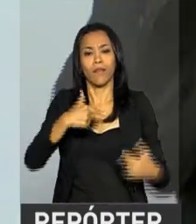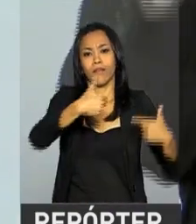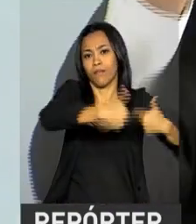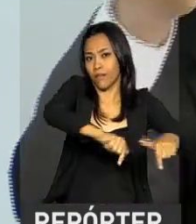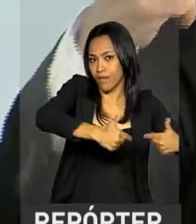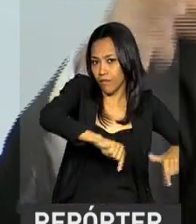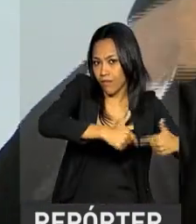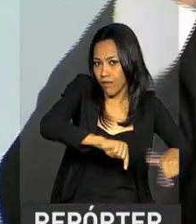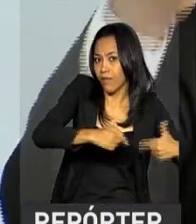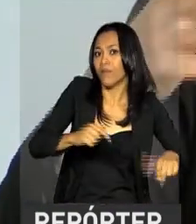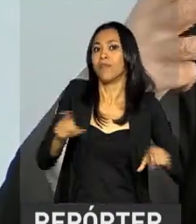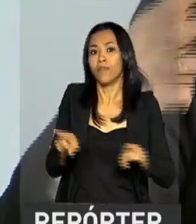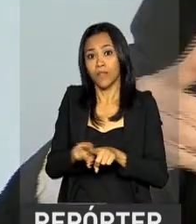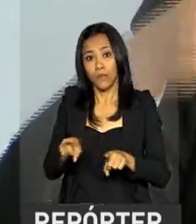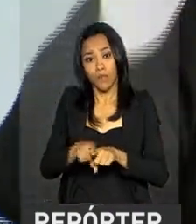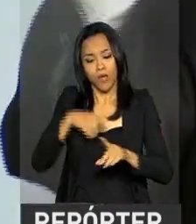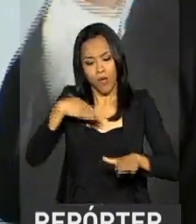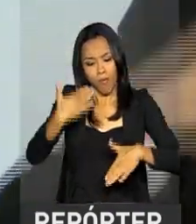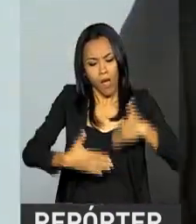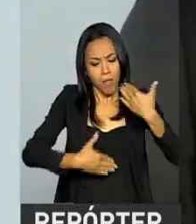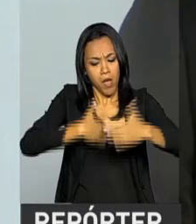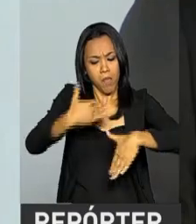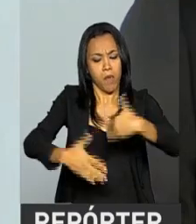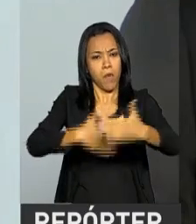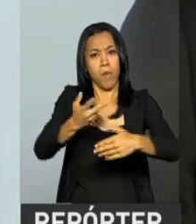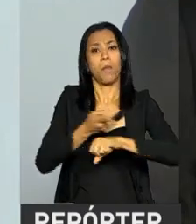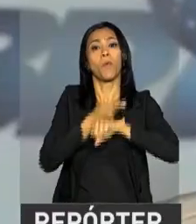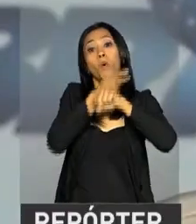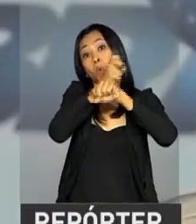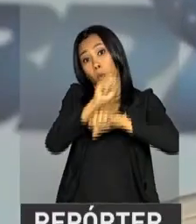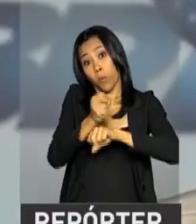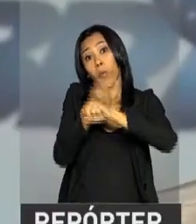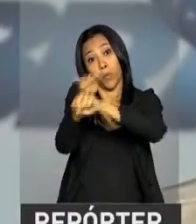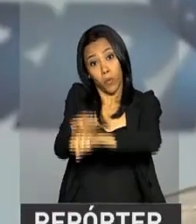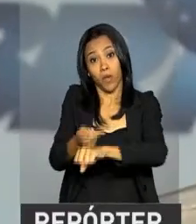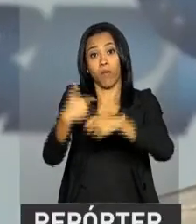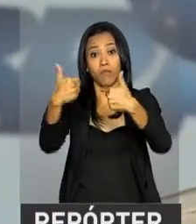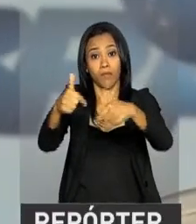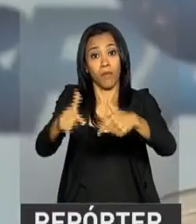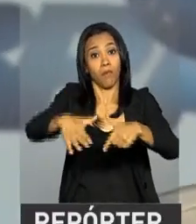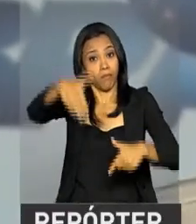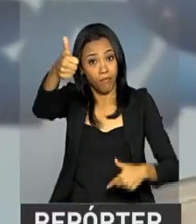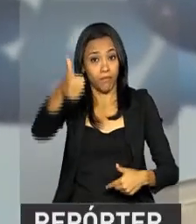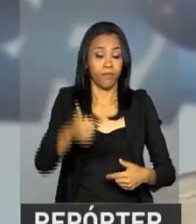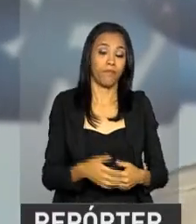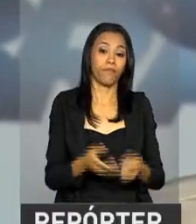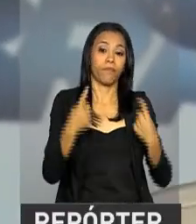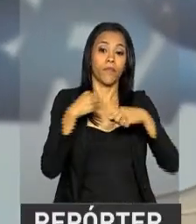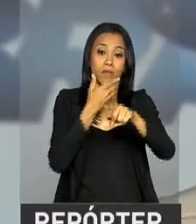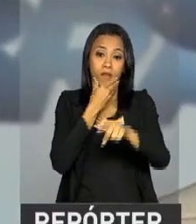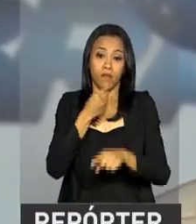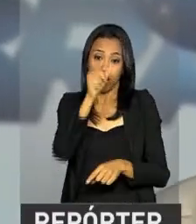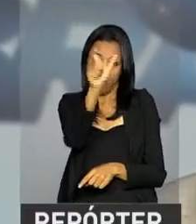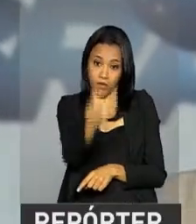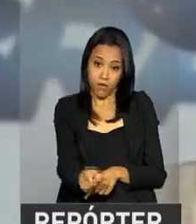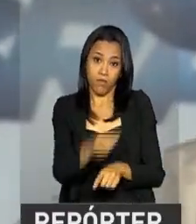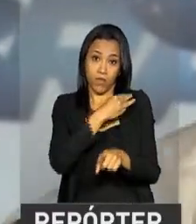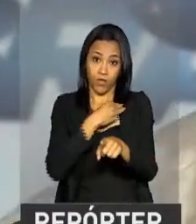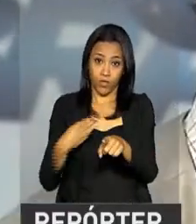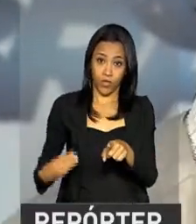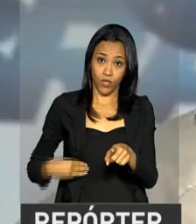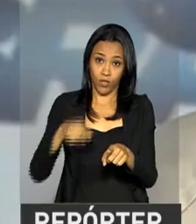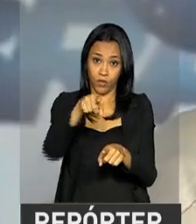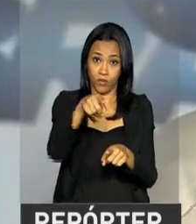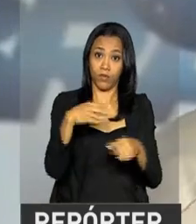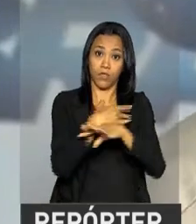e progredir, crescer mais, procurar um emprego melhor. O ministro das Cidades, Alexandre Baldi, explicou aos moradores